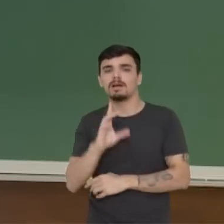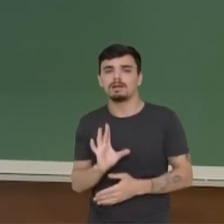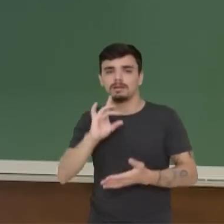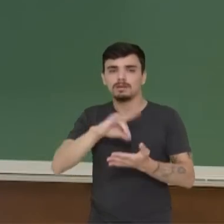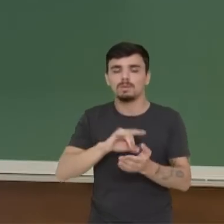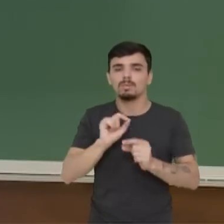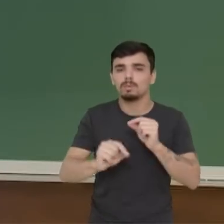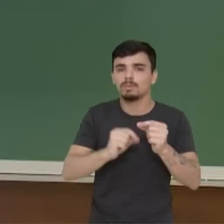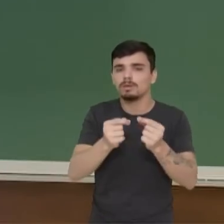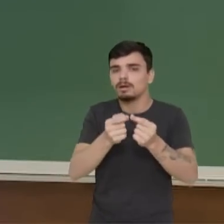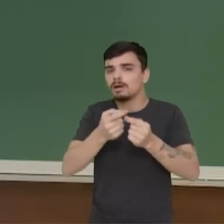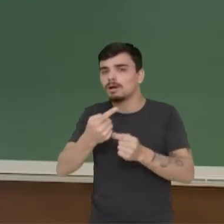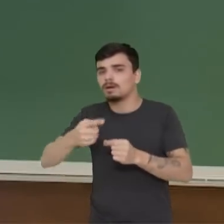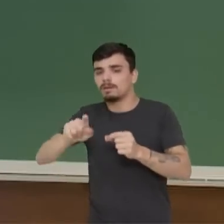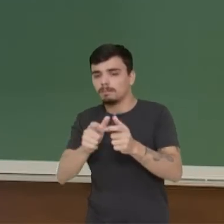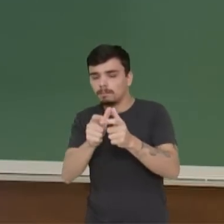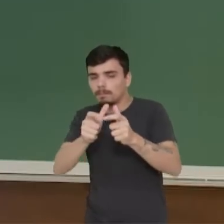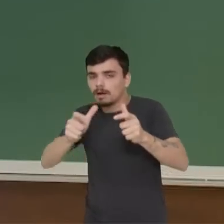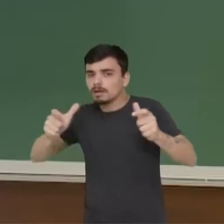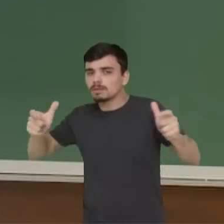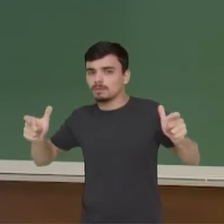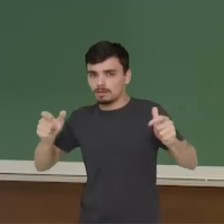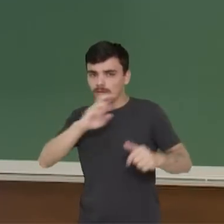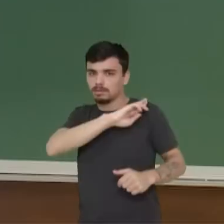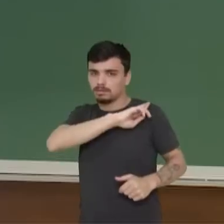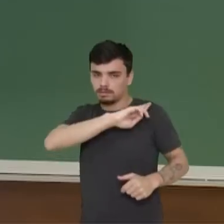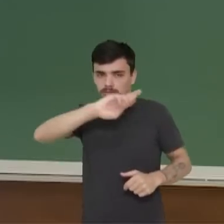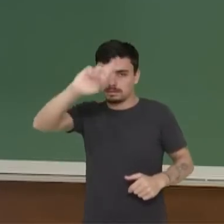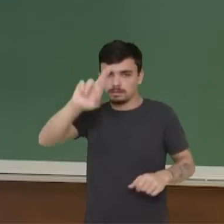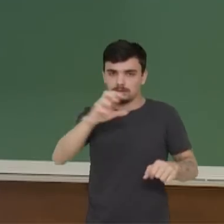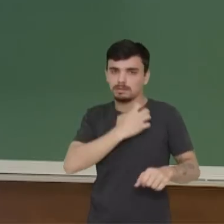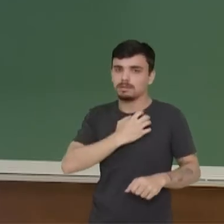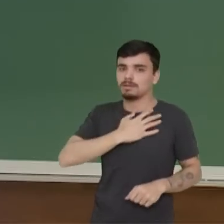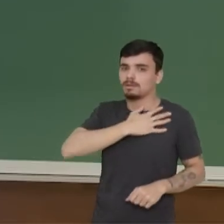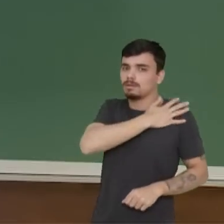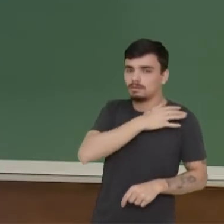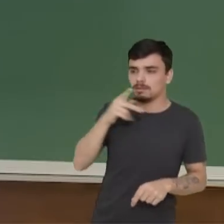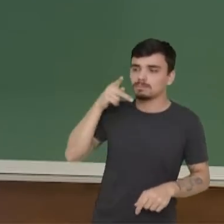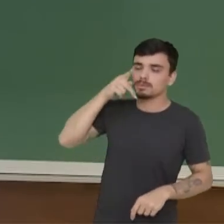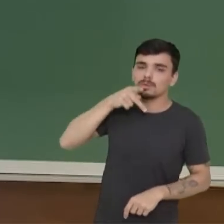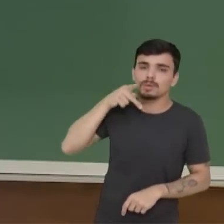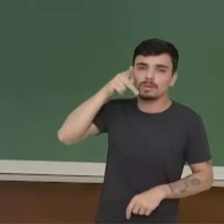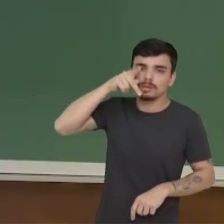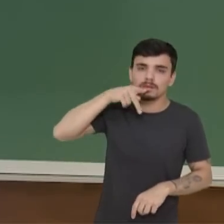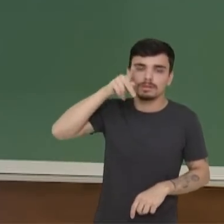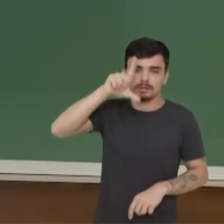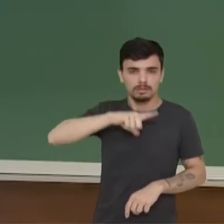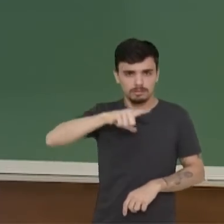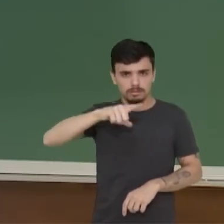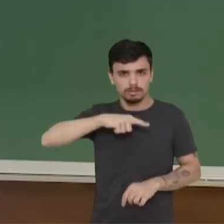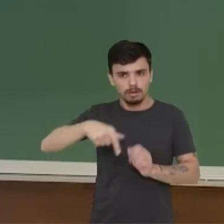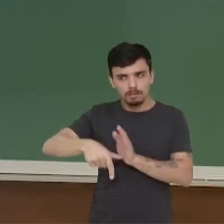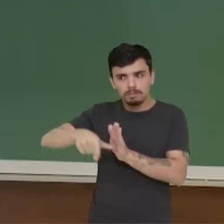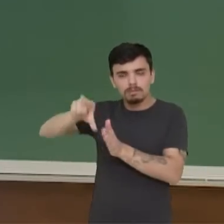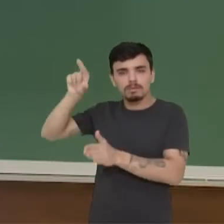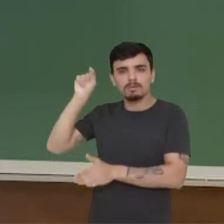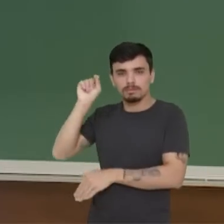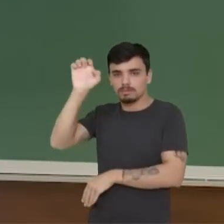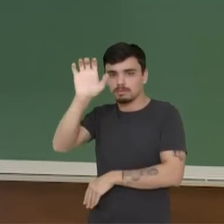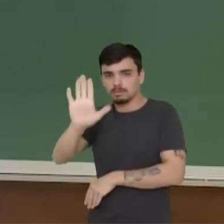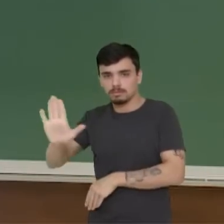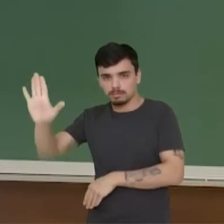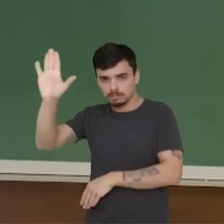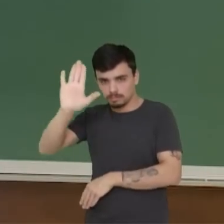a maior instituição religiosa, militar, política que existiu na